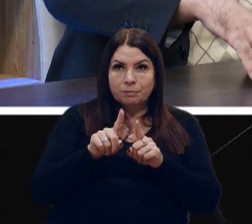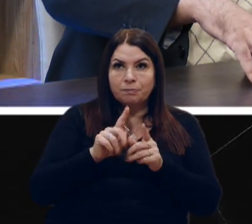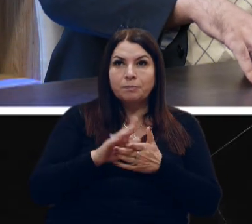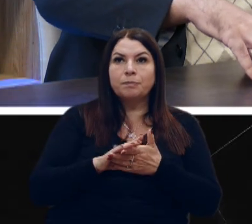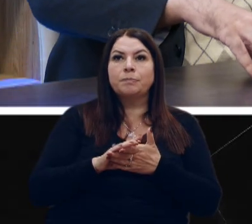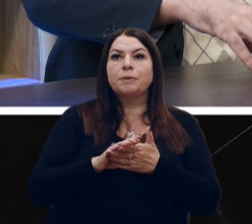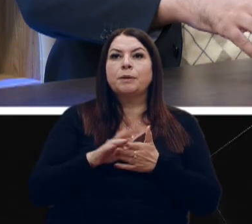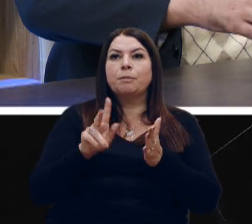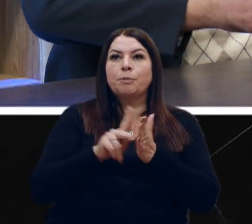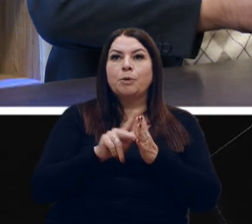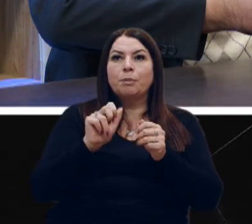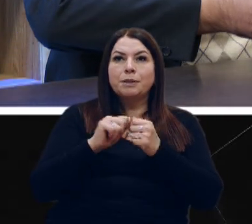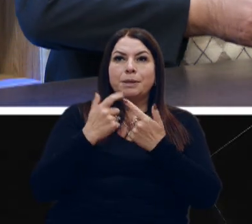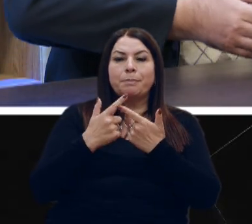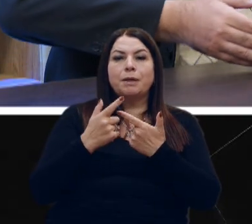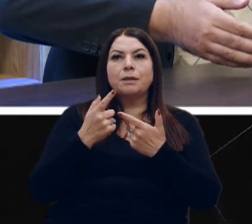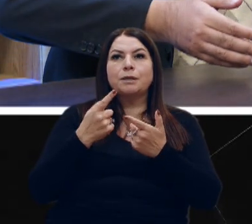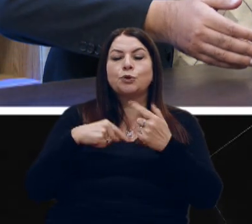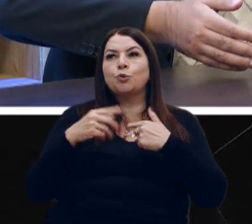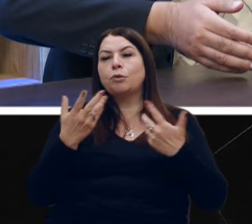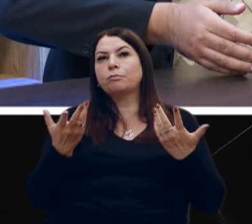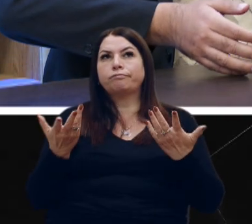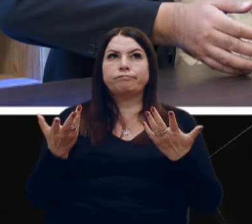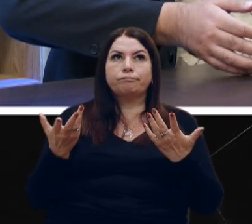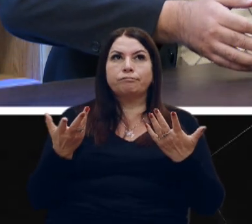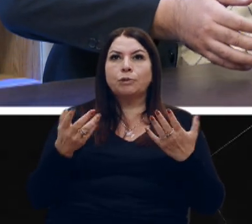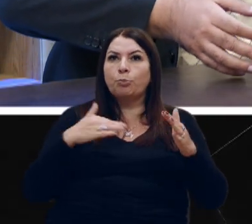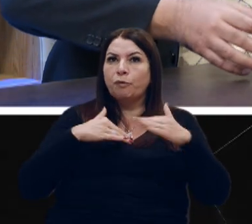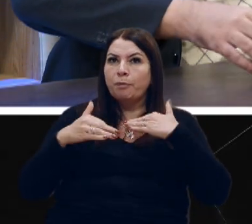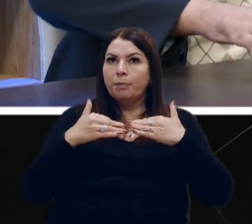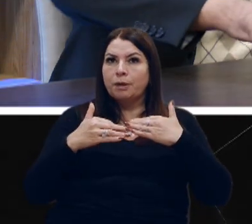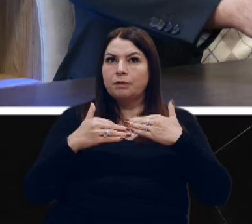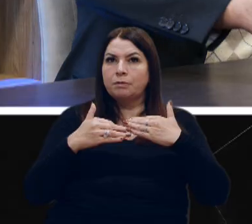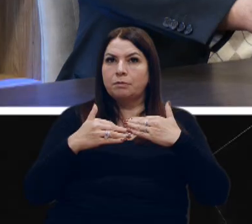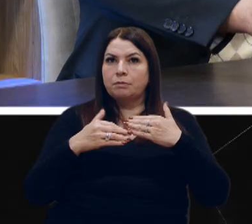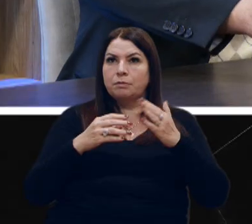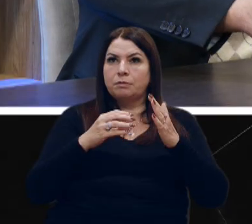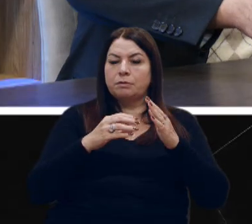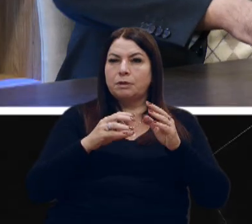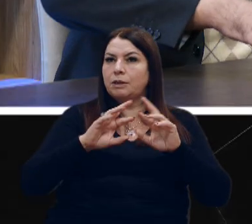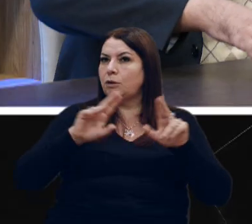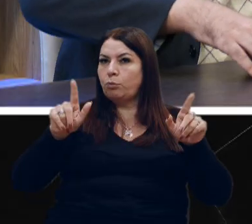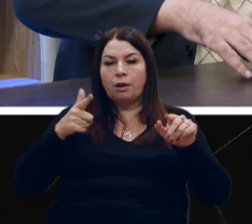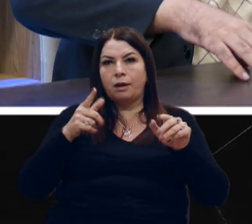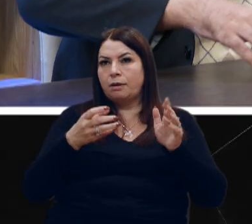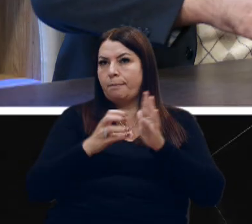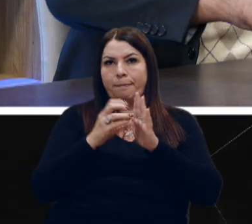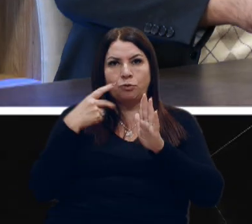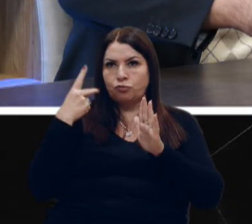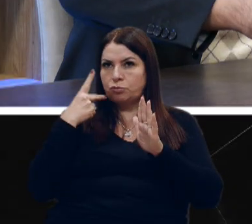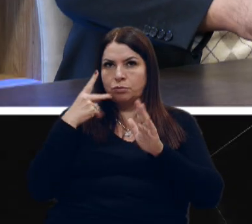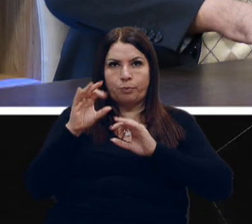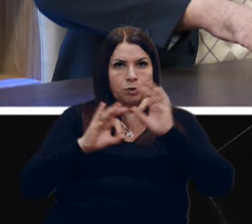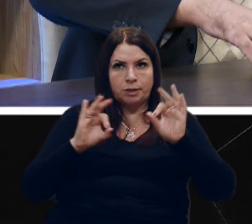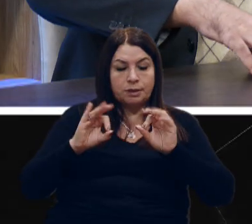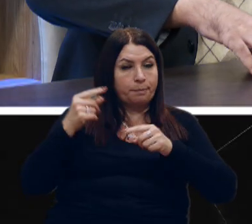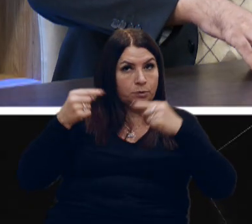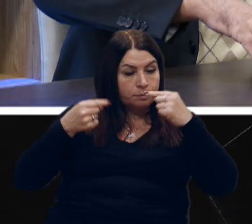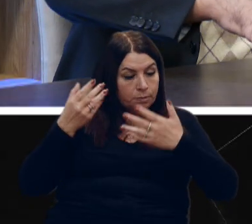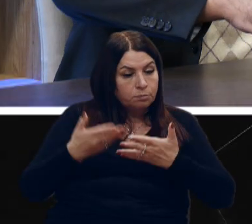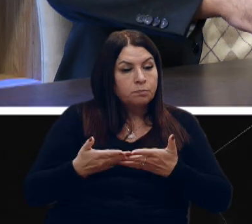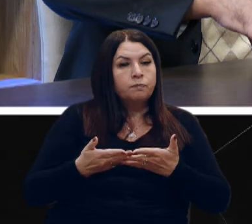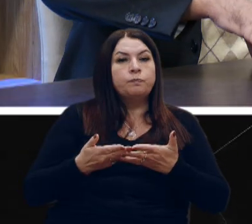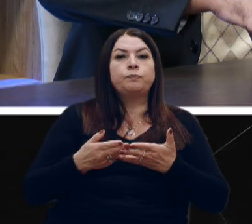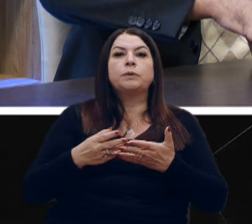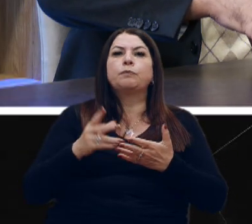na própria Assembleia, se tornou um movimento pluripartidário. Com certeza. De organização para esse debate.